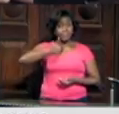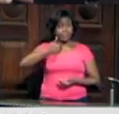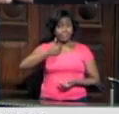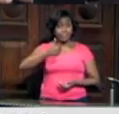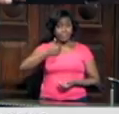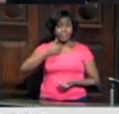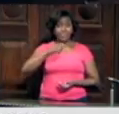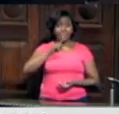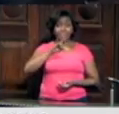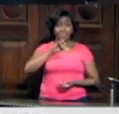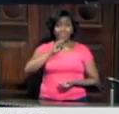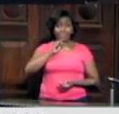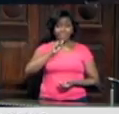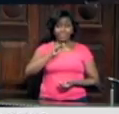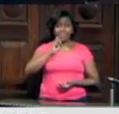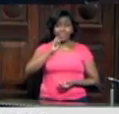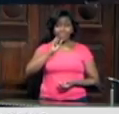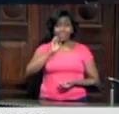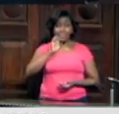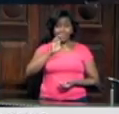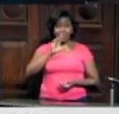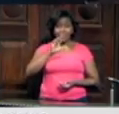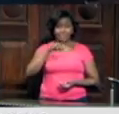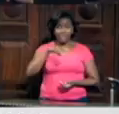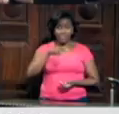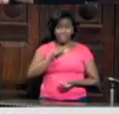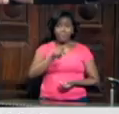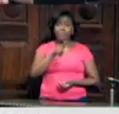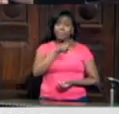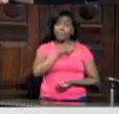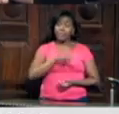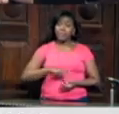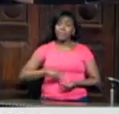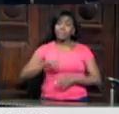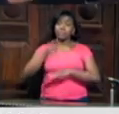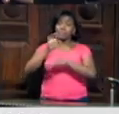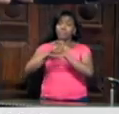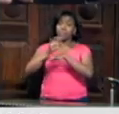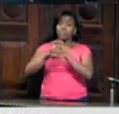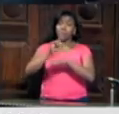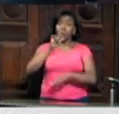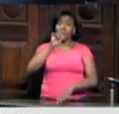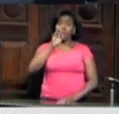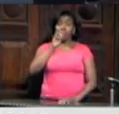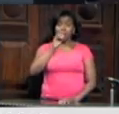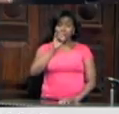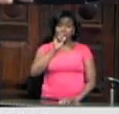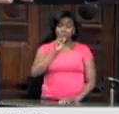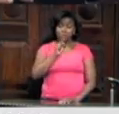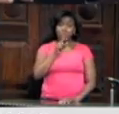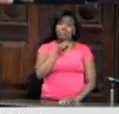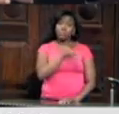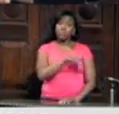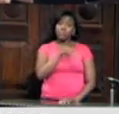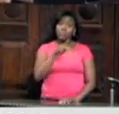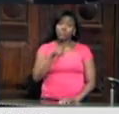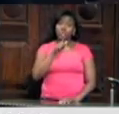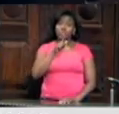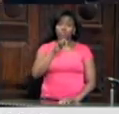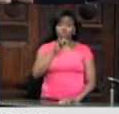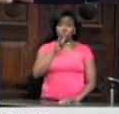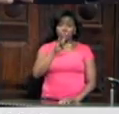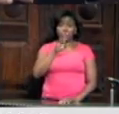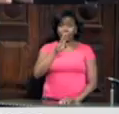Selma, presidente da Academia de Letras do Estado de Goiás. E o professor Gilberto Ramos, presidente